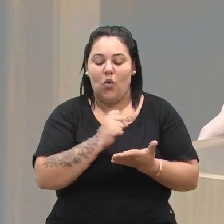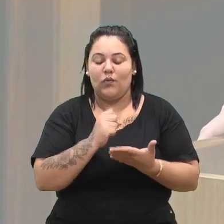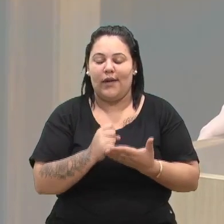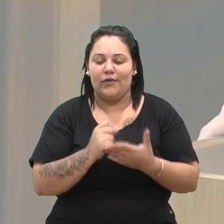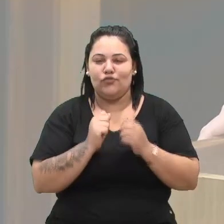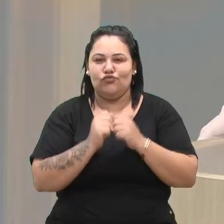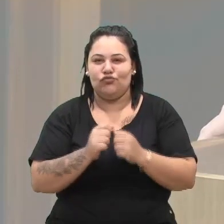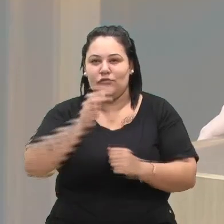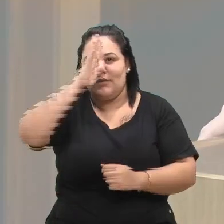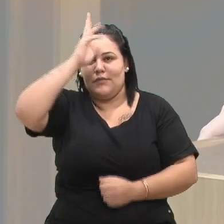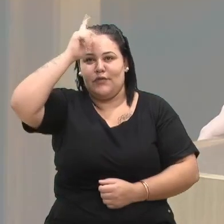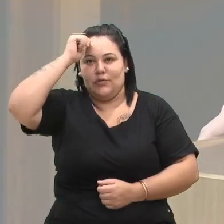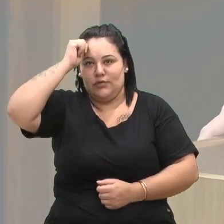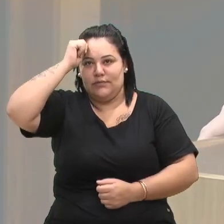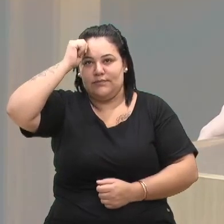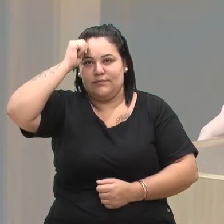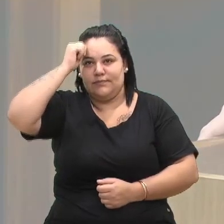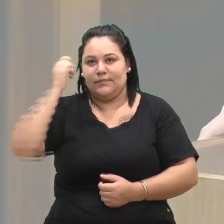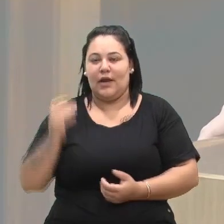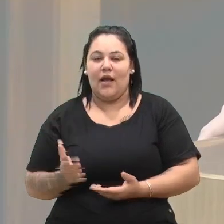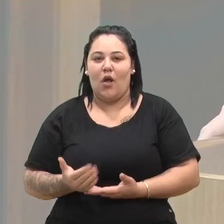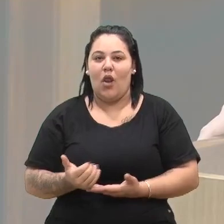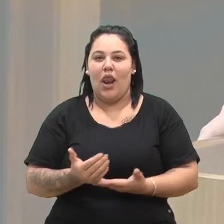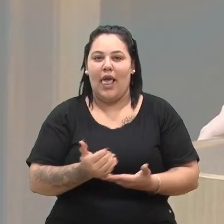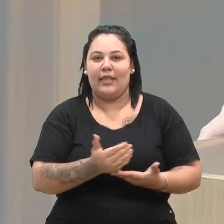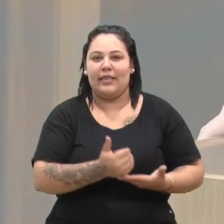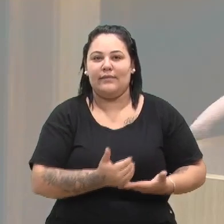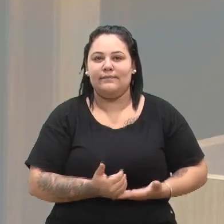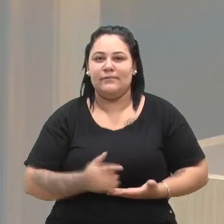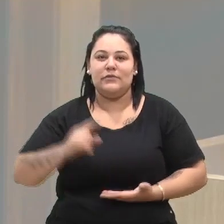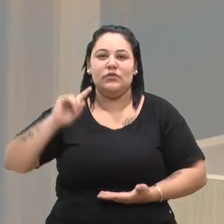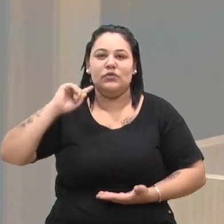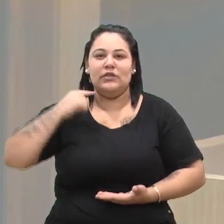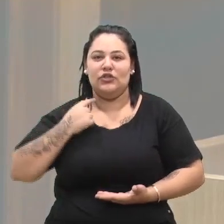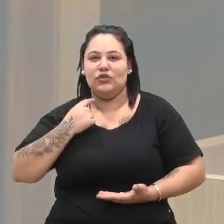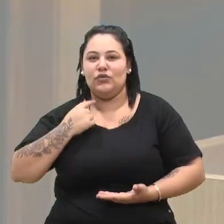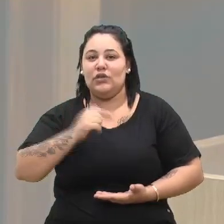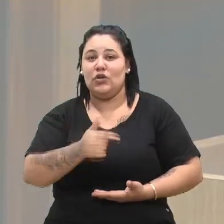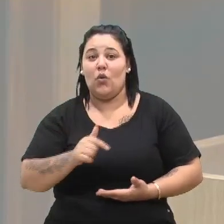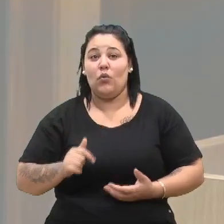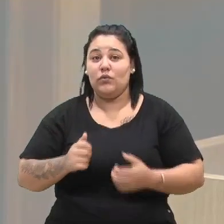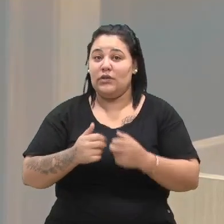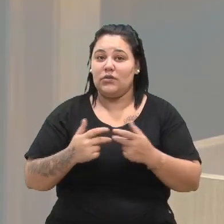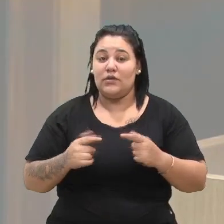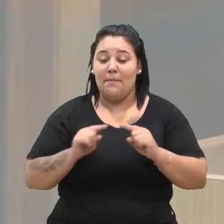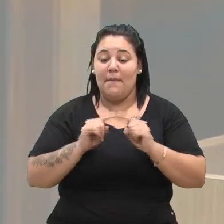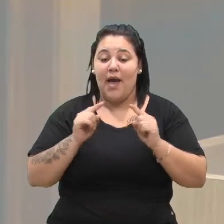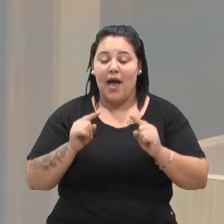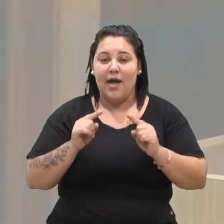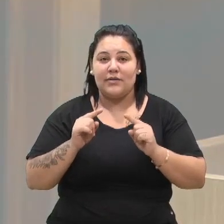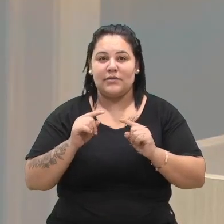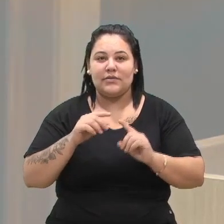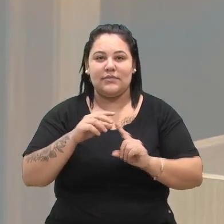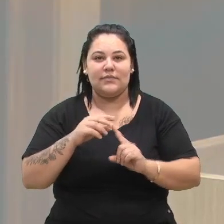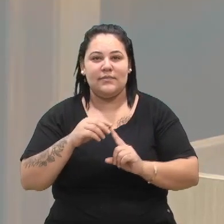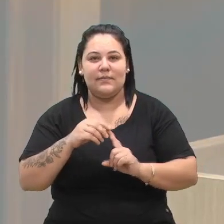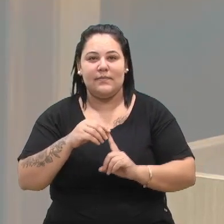prefeituras para a coleta de lixo, entre outros serviços, mas principalmente a questão